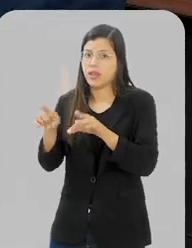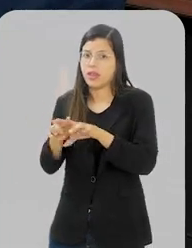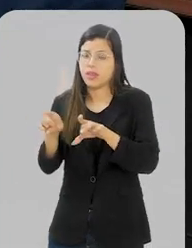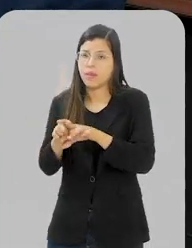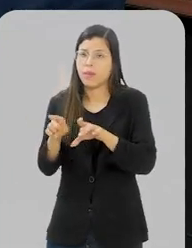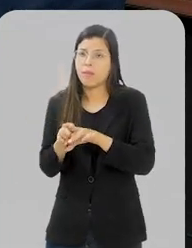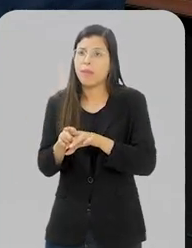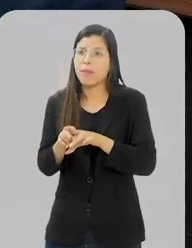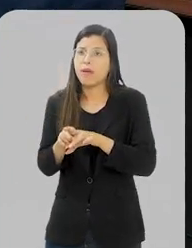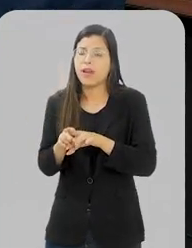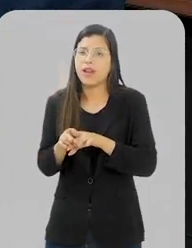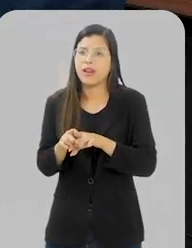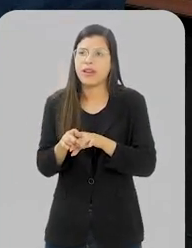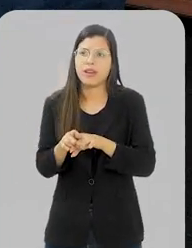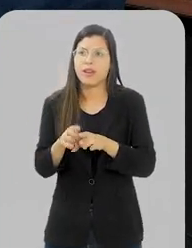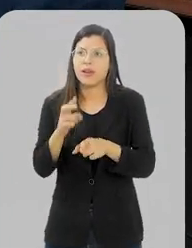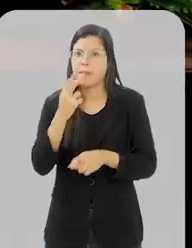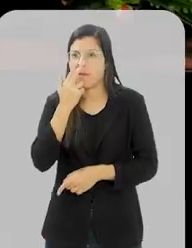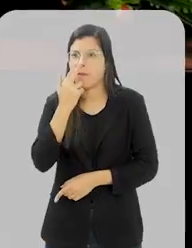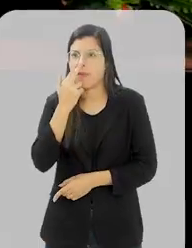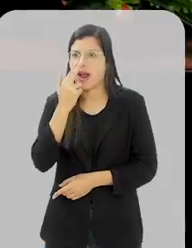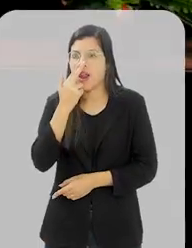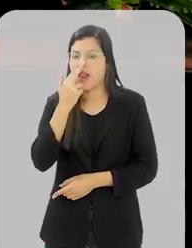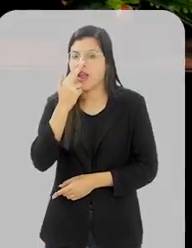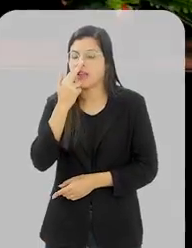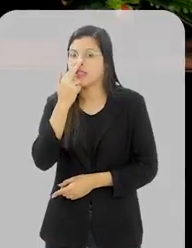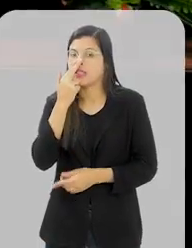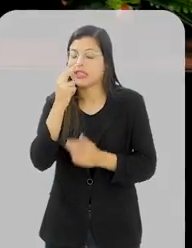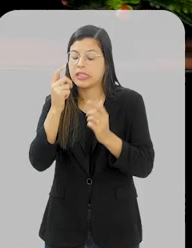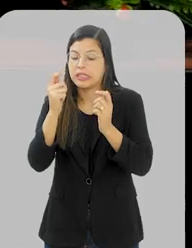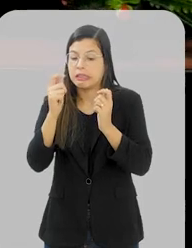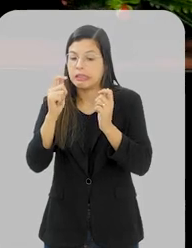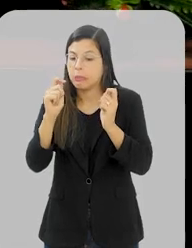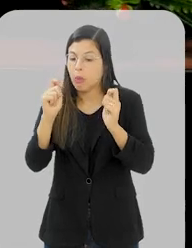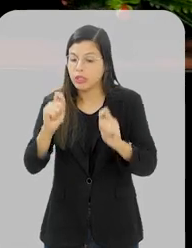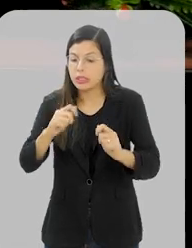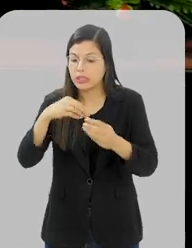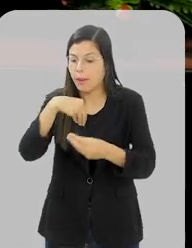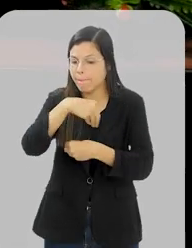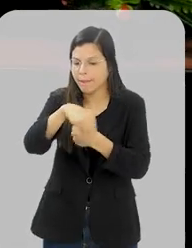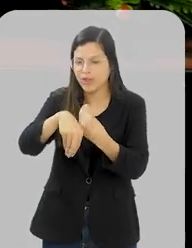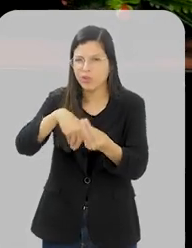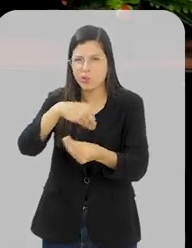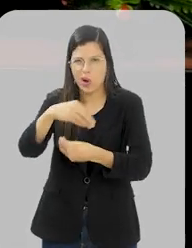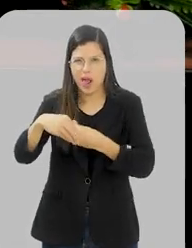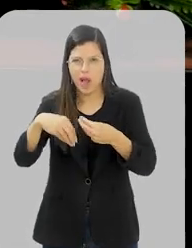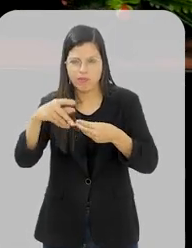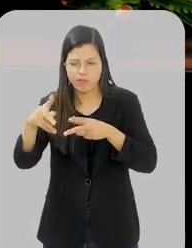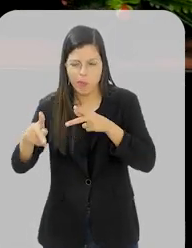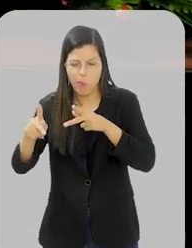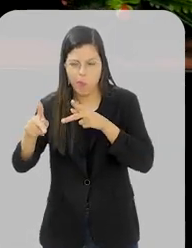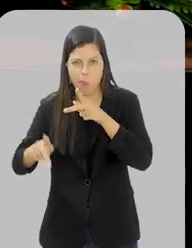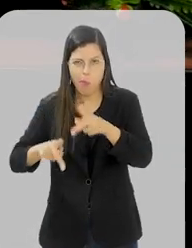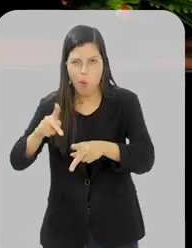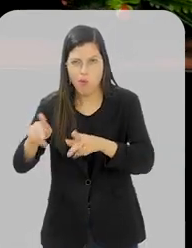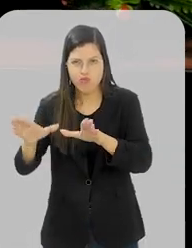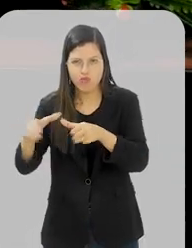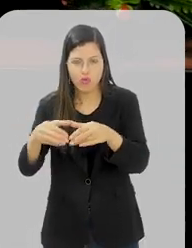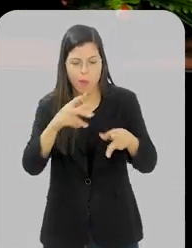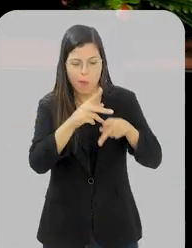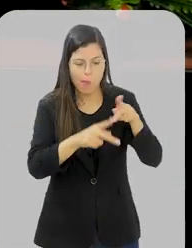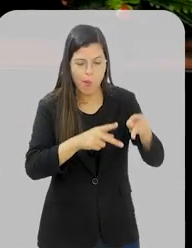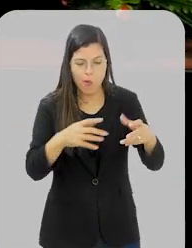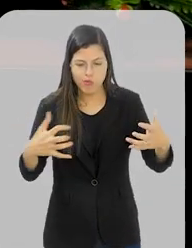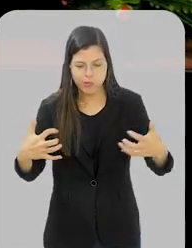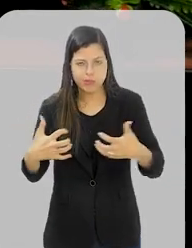e a impossibilidade de de haver uma missena do próprio povo isso faz com que eh Há uma